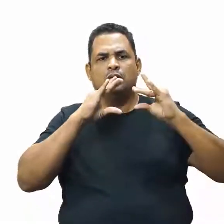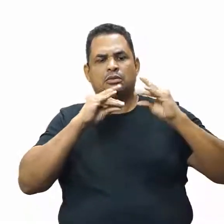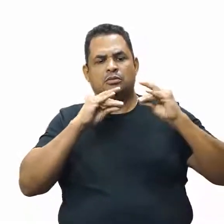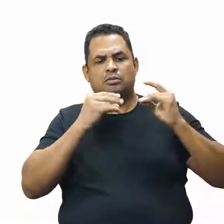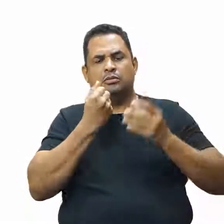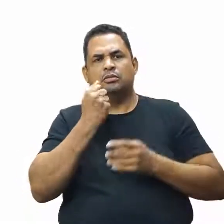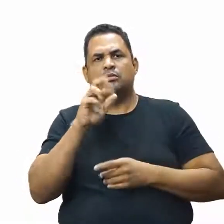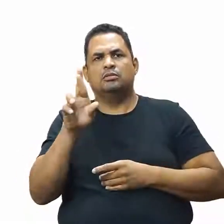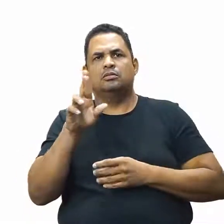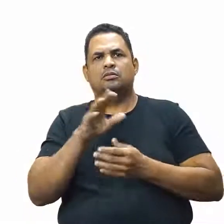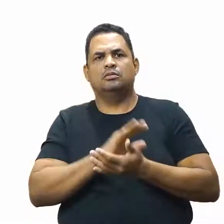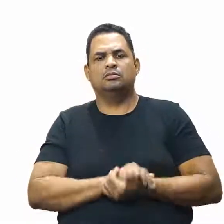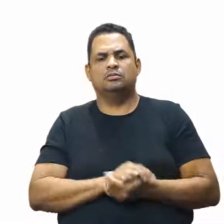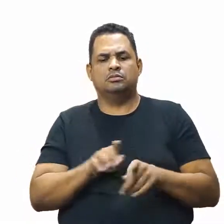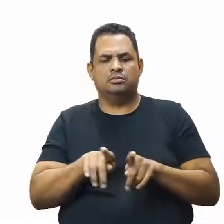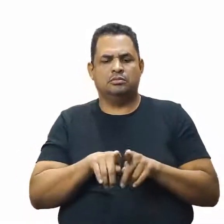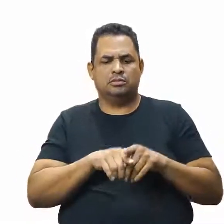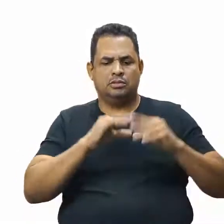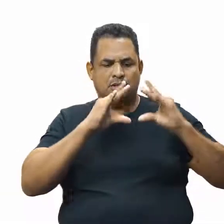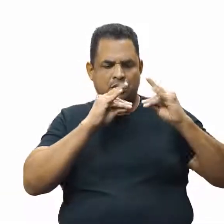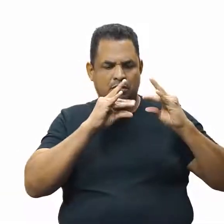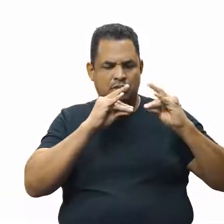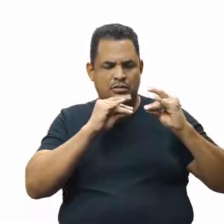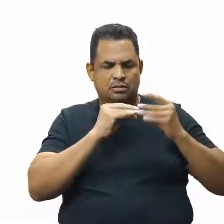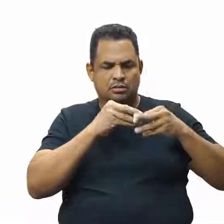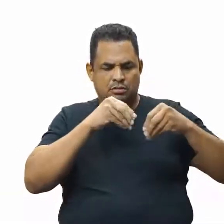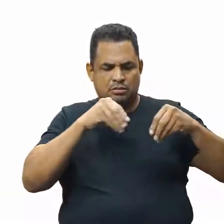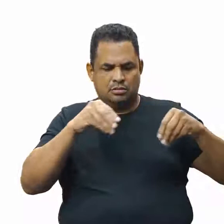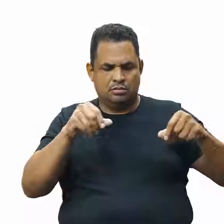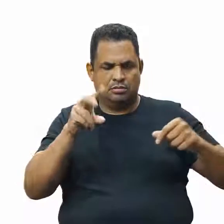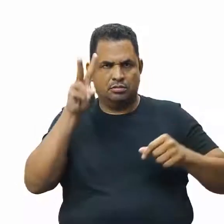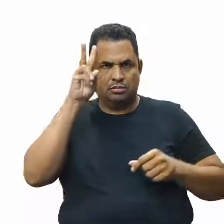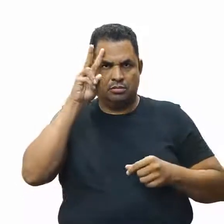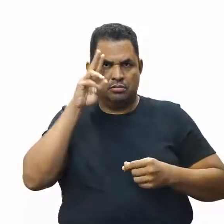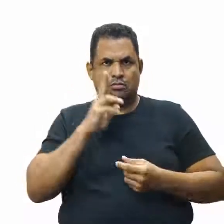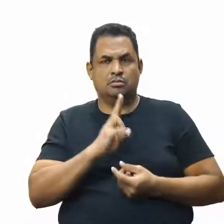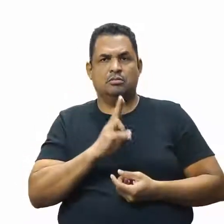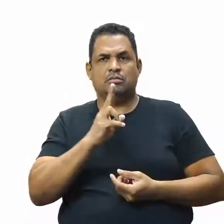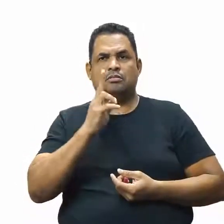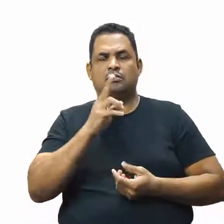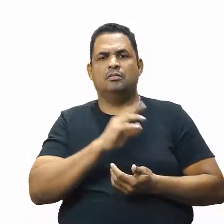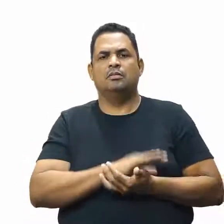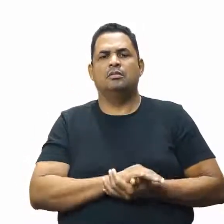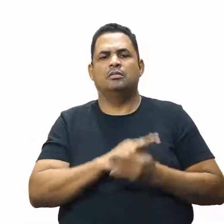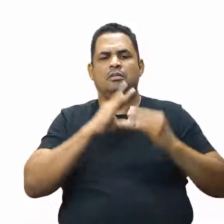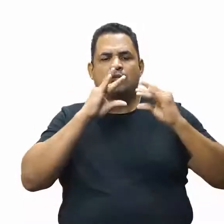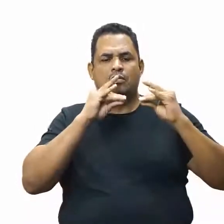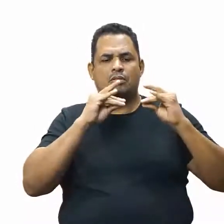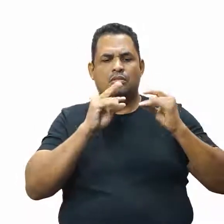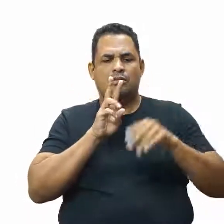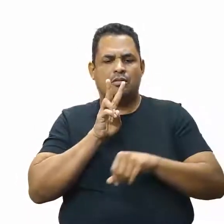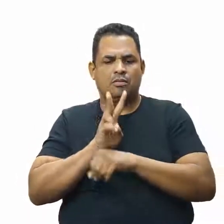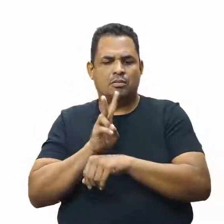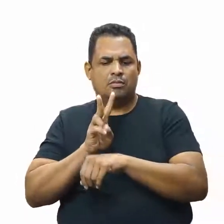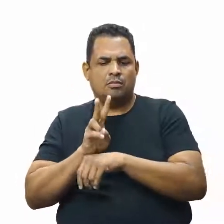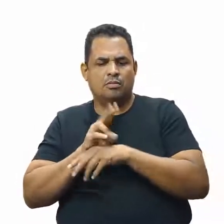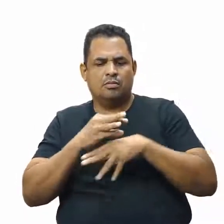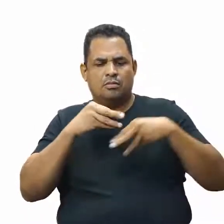relativa do ar e a umidade do solo. Lembra? Manter o solo úmido, proteção do